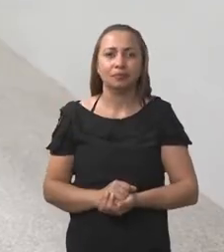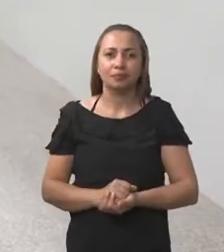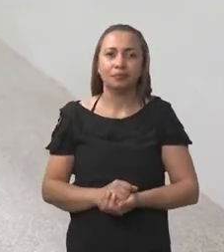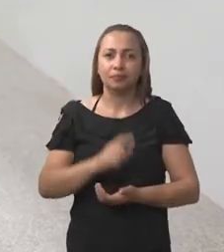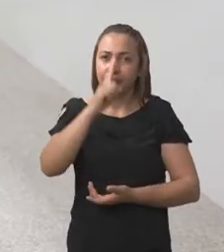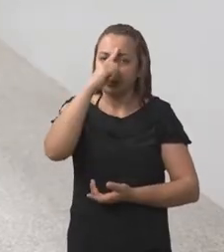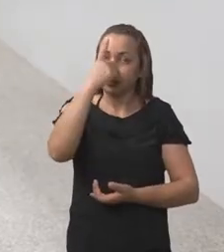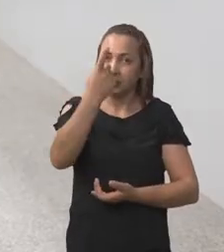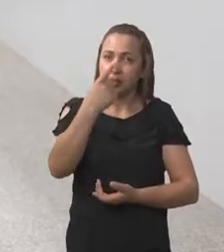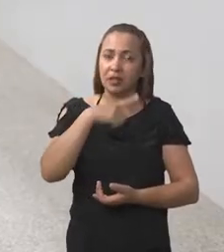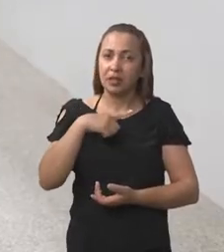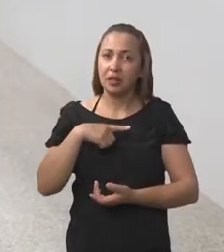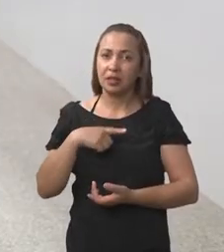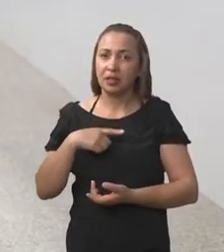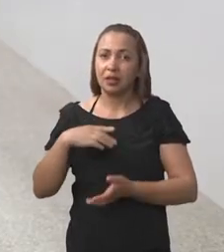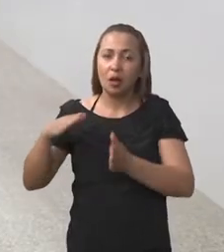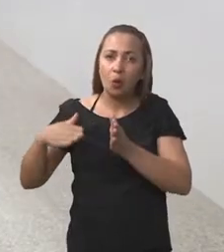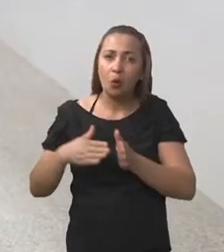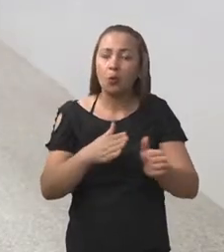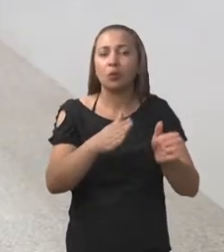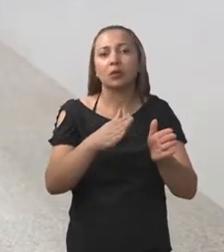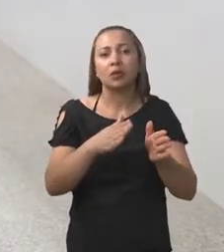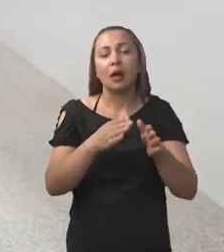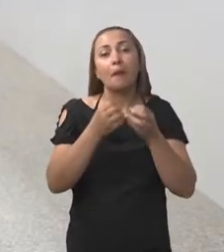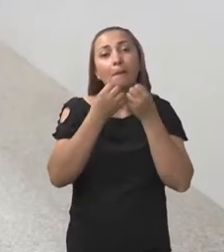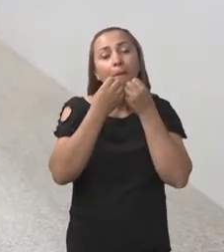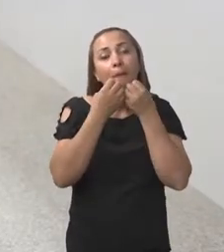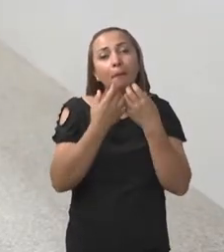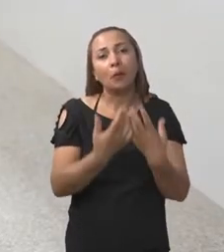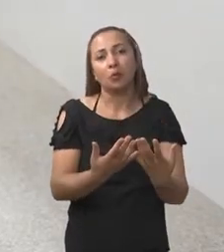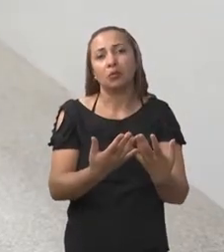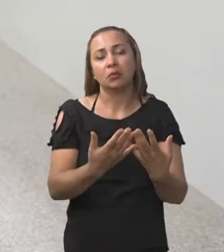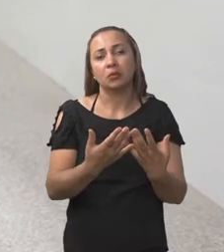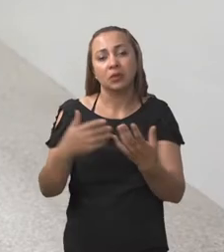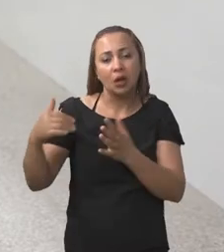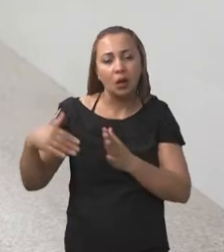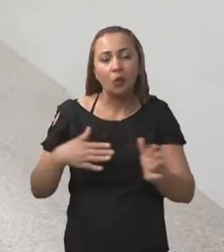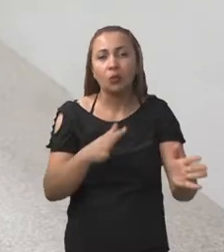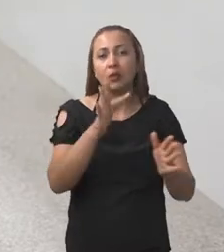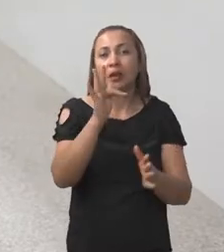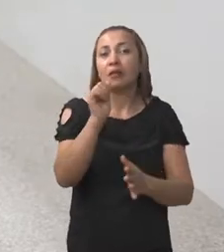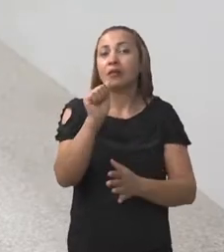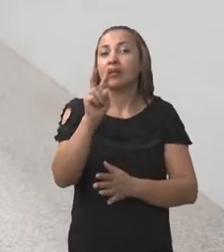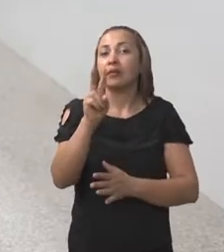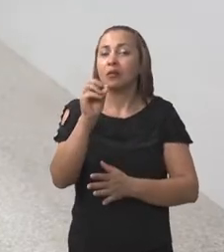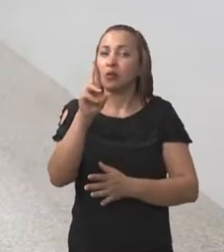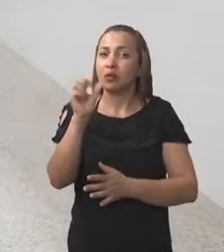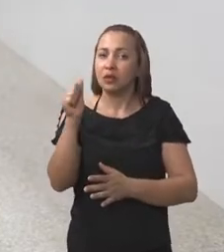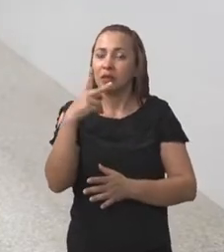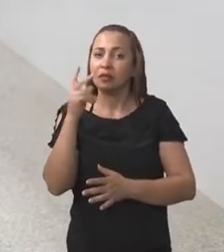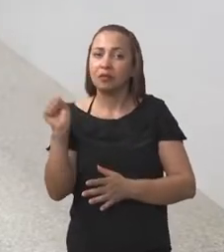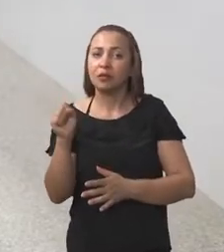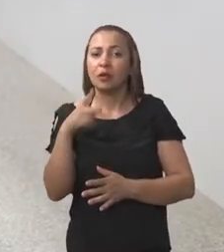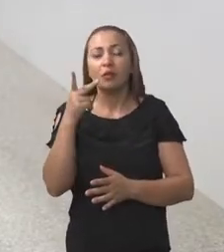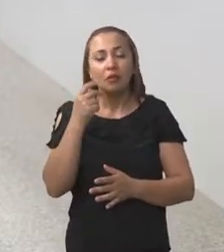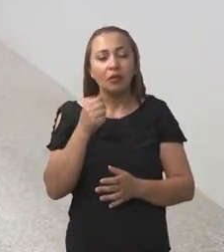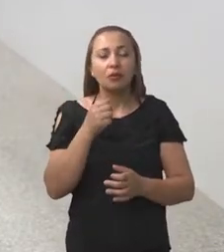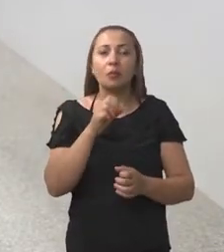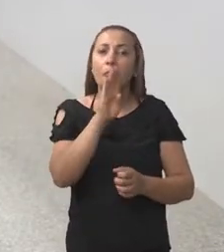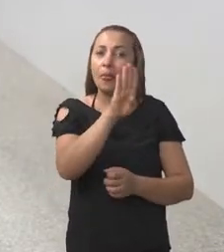ideia é que ela tem uma rota favorável, tá? Então, a rota favorável é, eu faço um boletim de